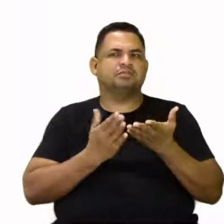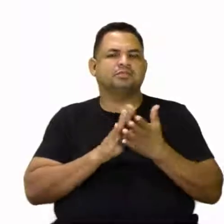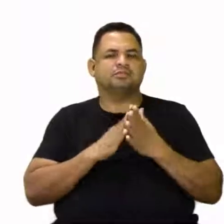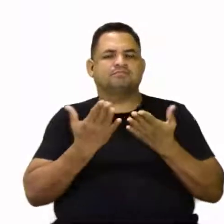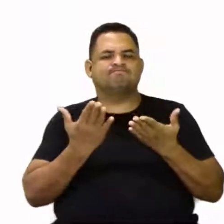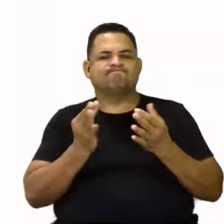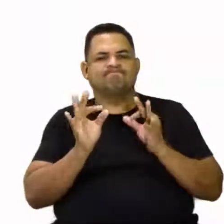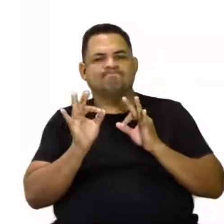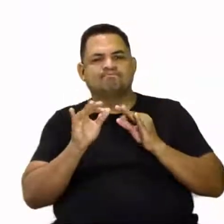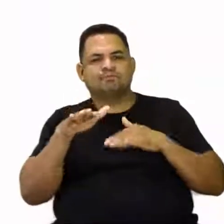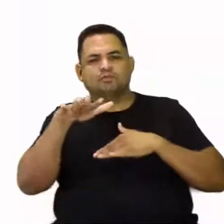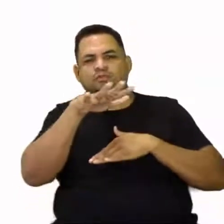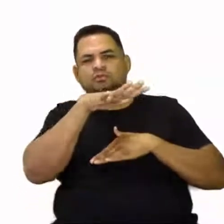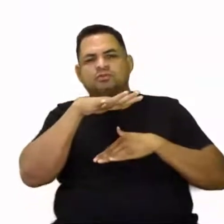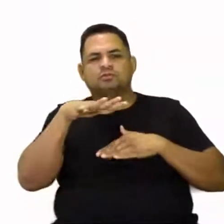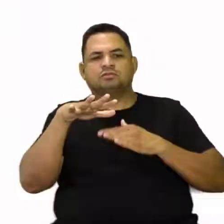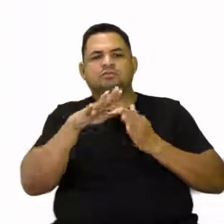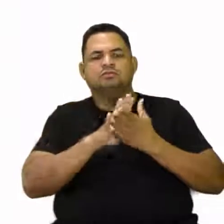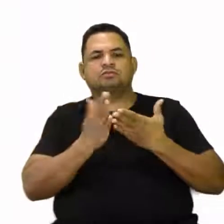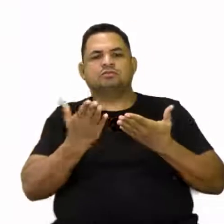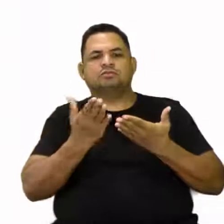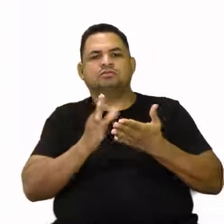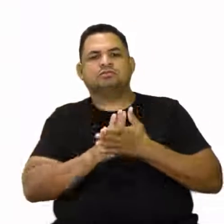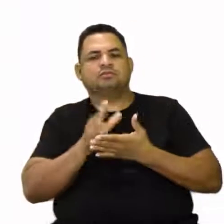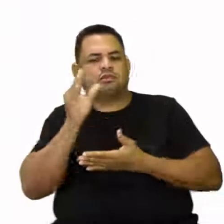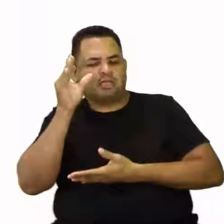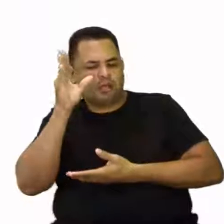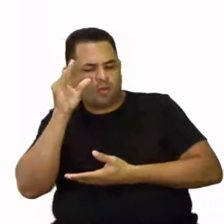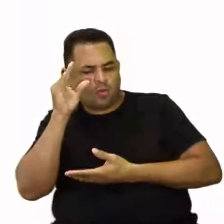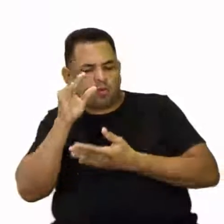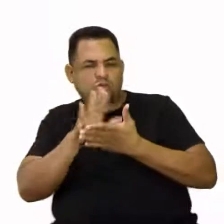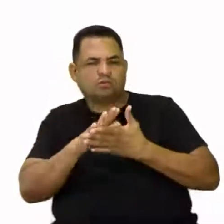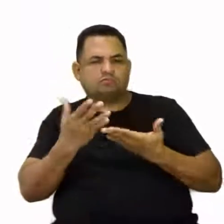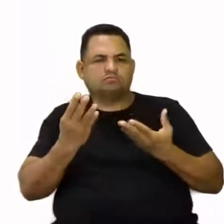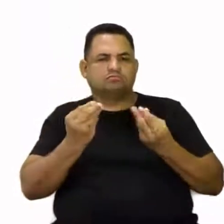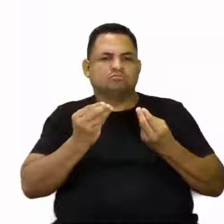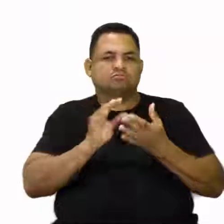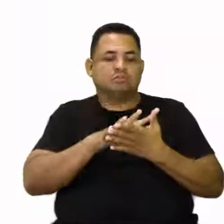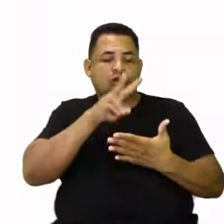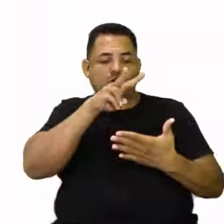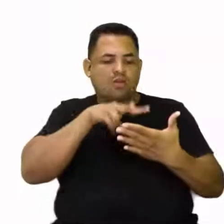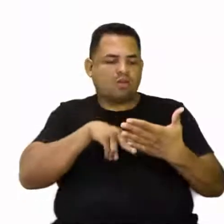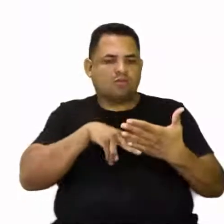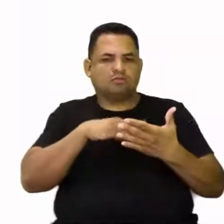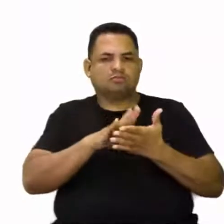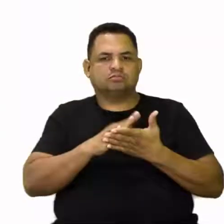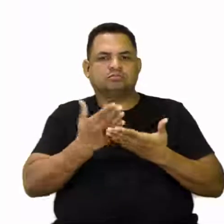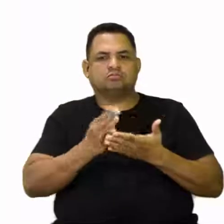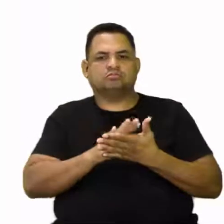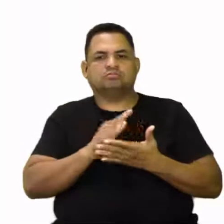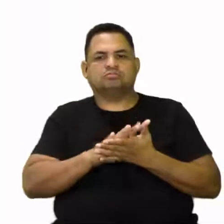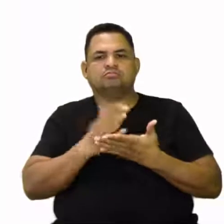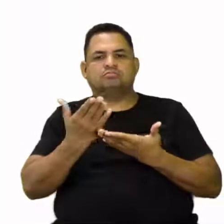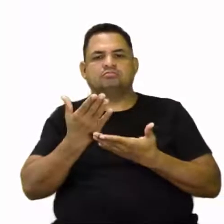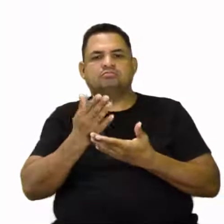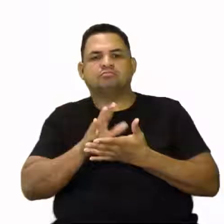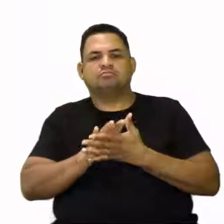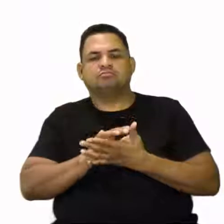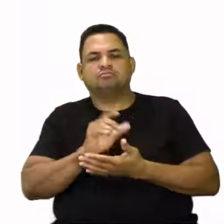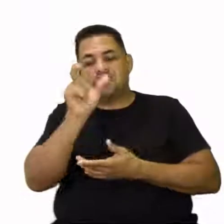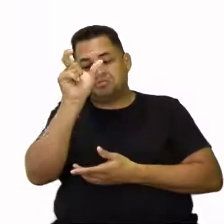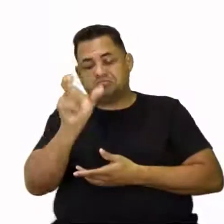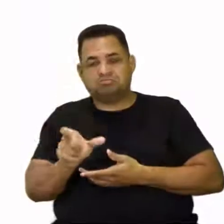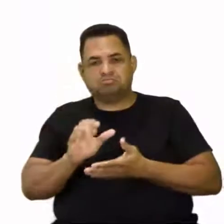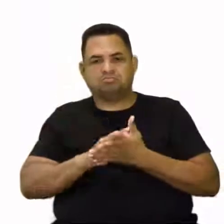Eles vão abusar da curiosidade do leitor, ou do espectador, ou do